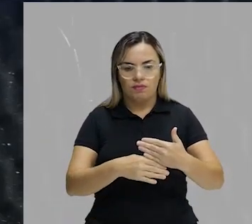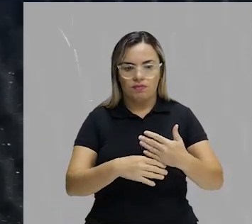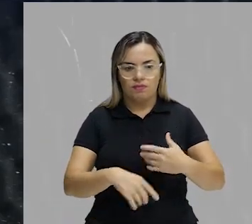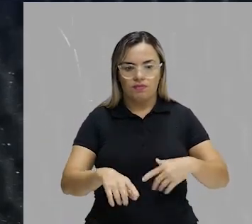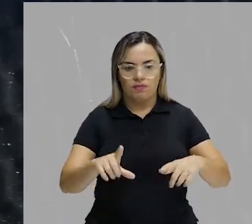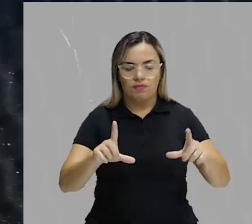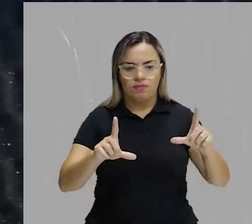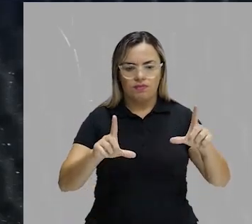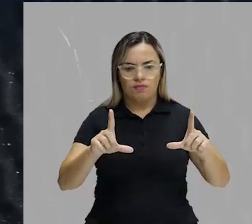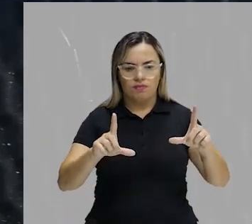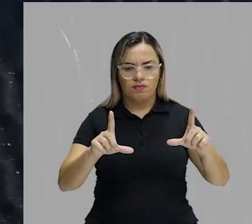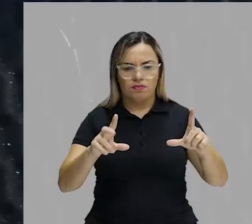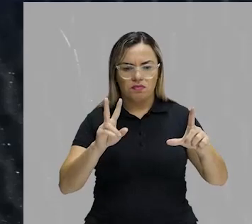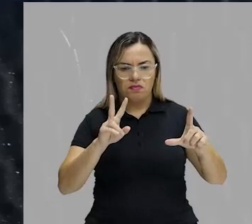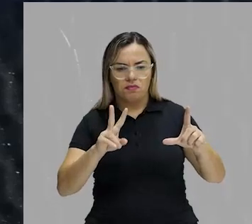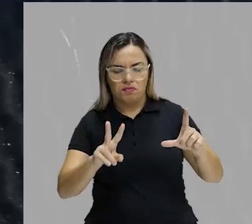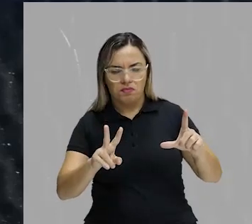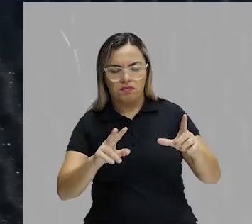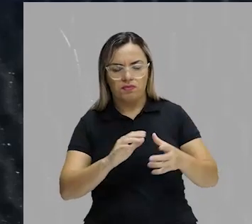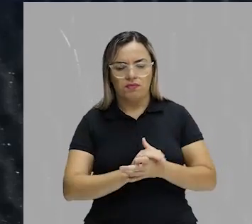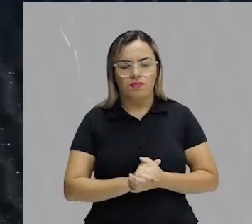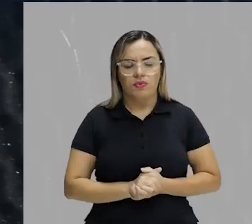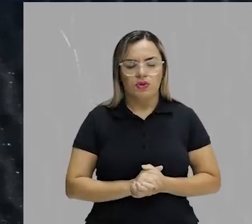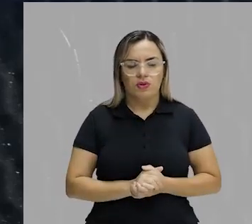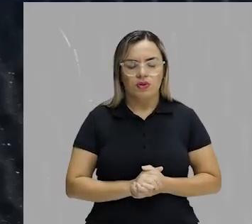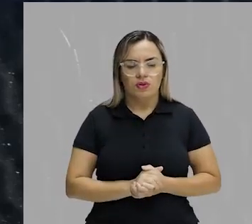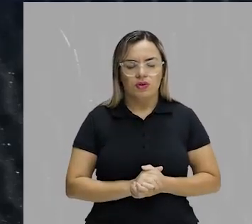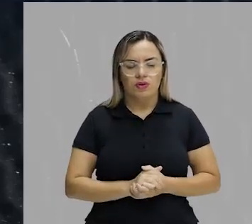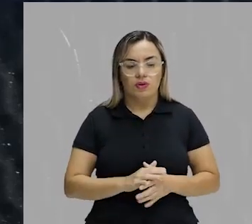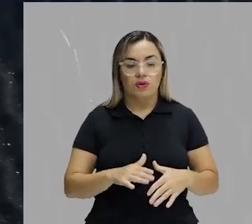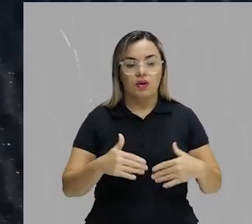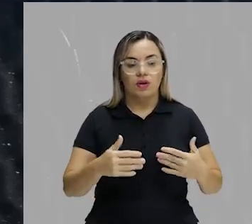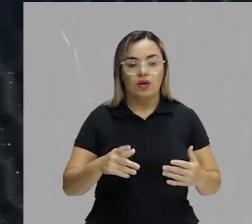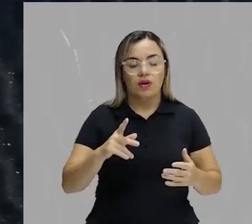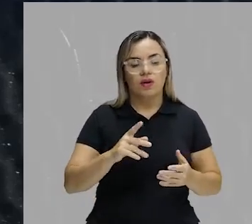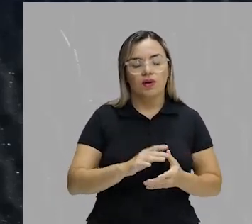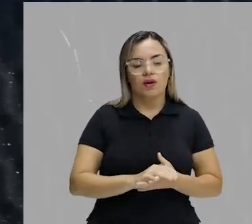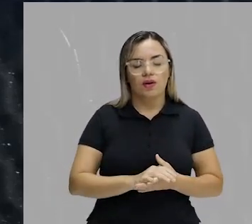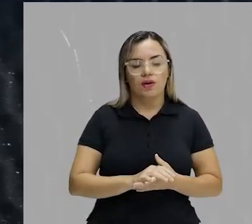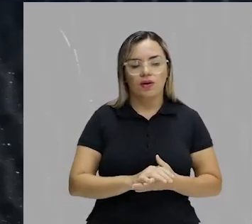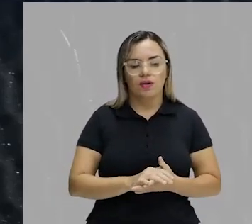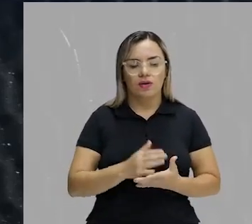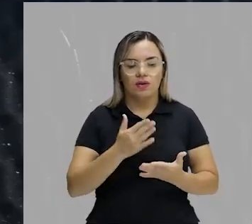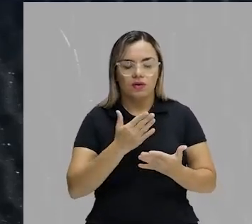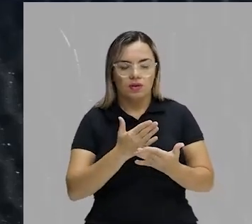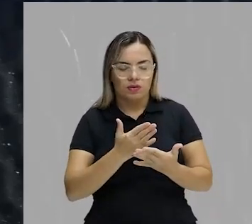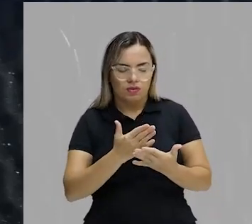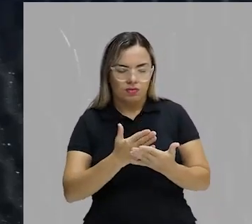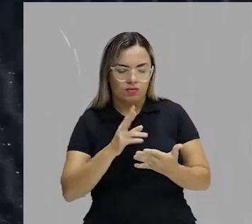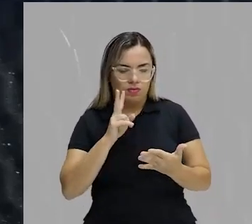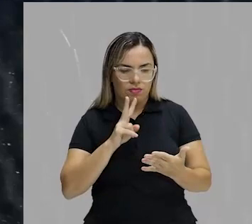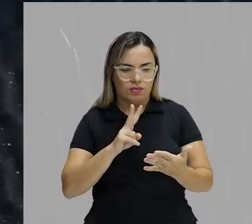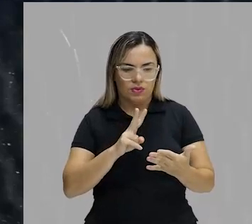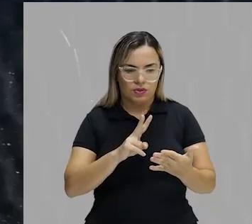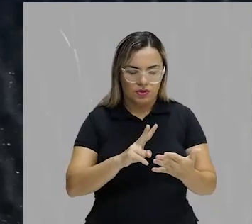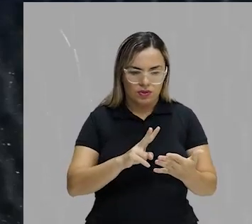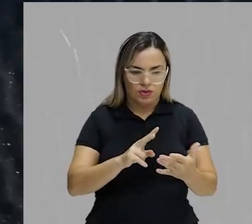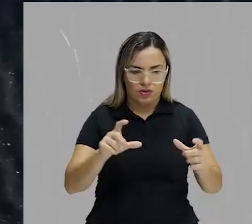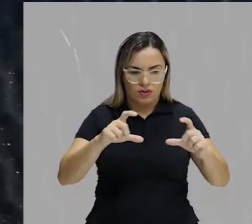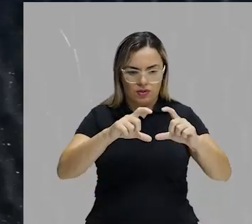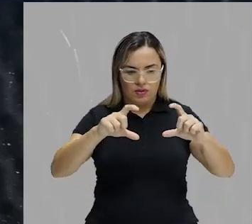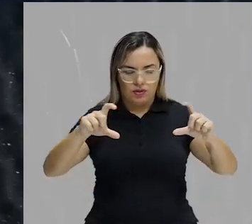Quando eu tenho na oração, no período composto por subordinação, eu analiso a oração